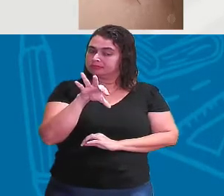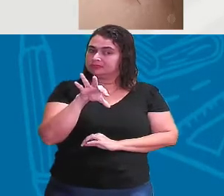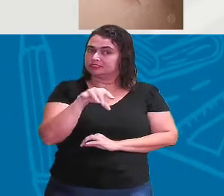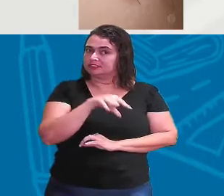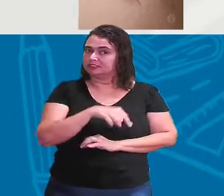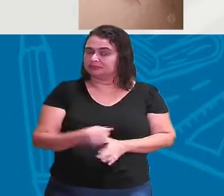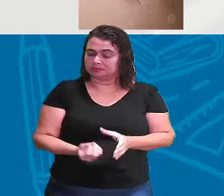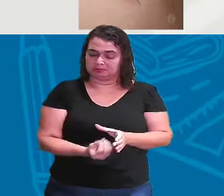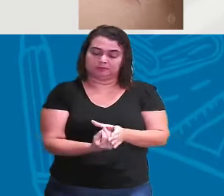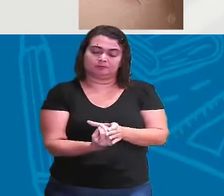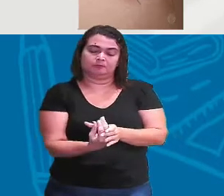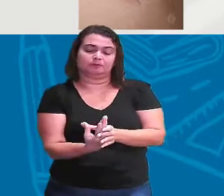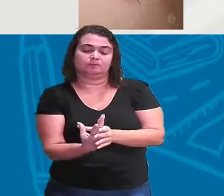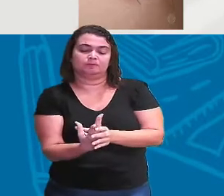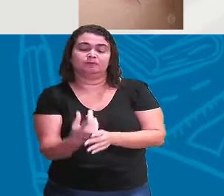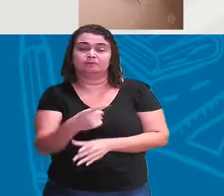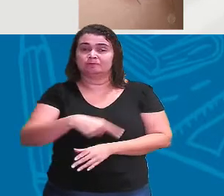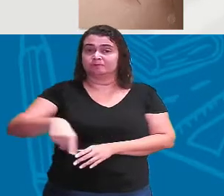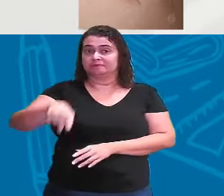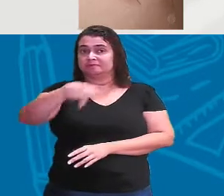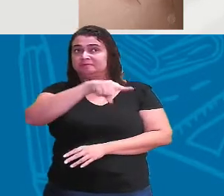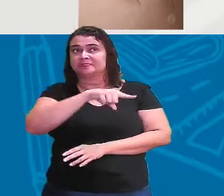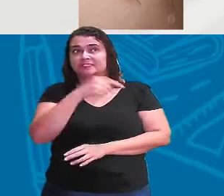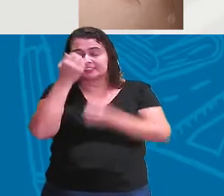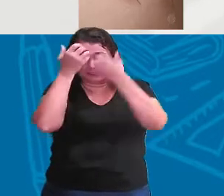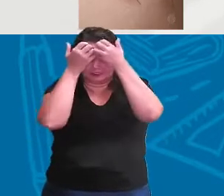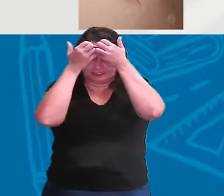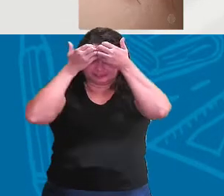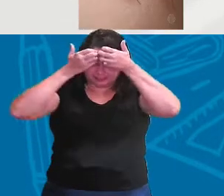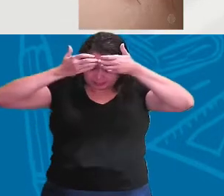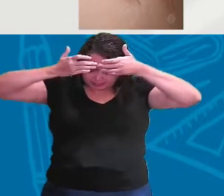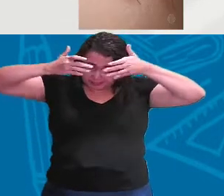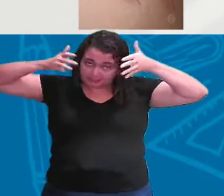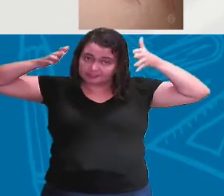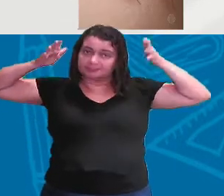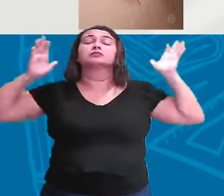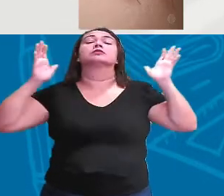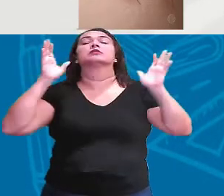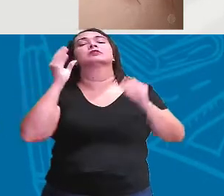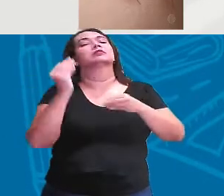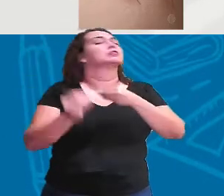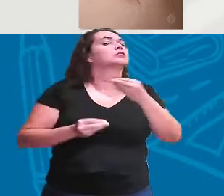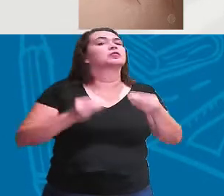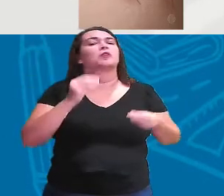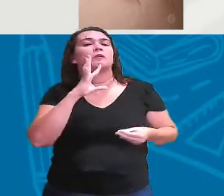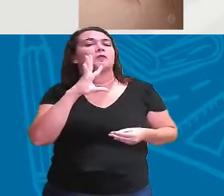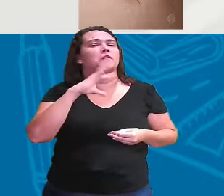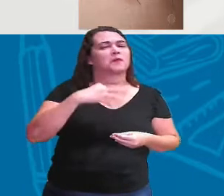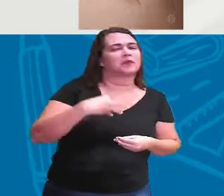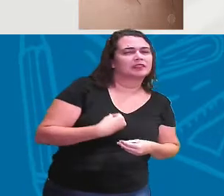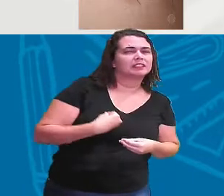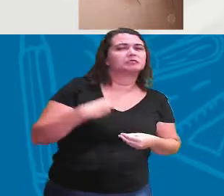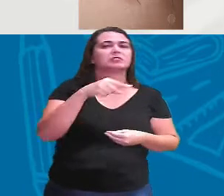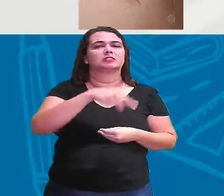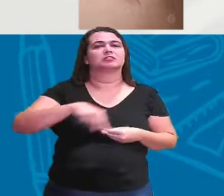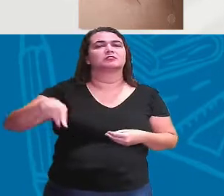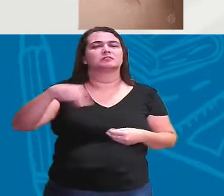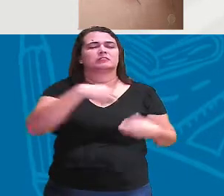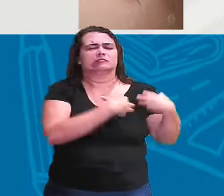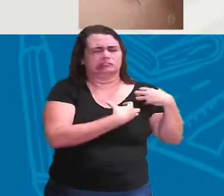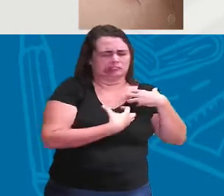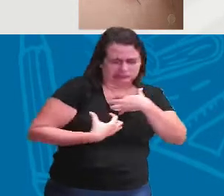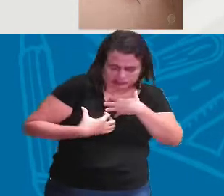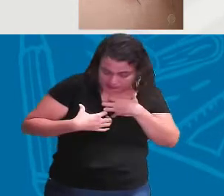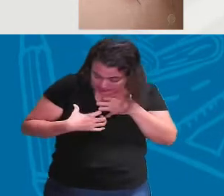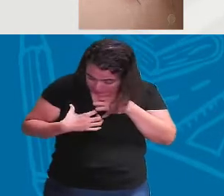potência, você possa sair para um ato de transformação. Que esse potencial de conhecimento gere em você justamente um ambiente de